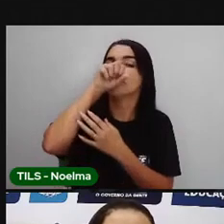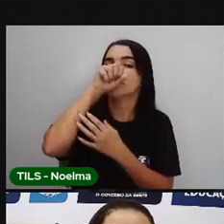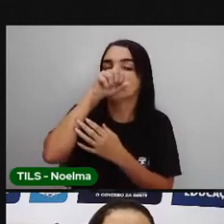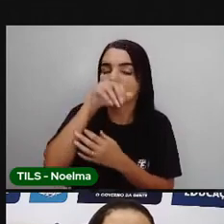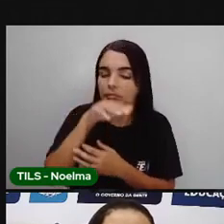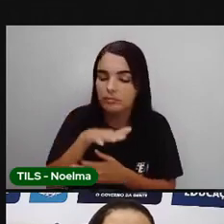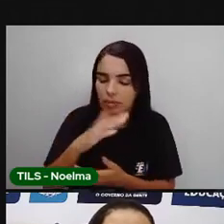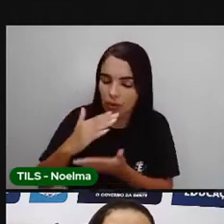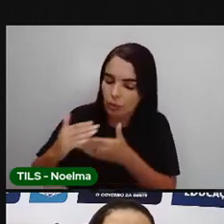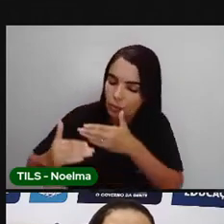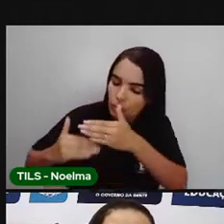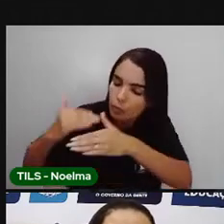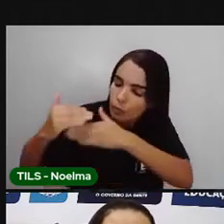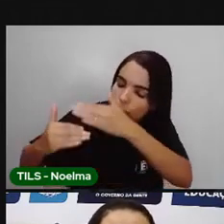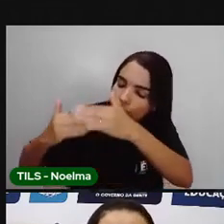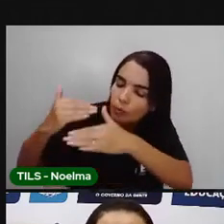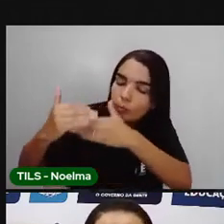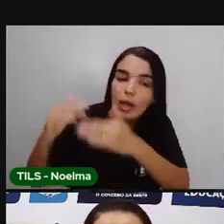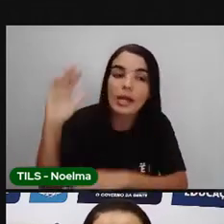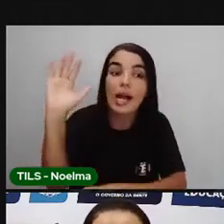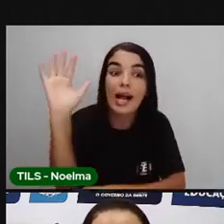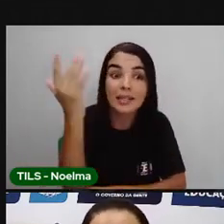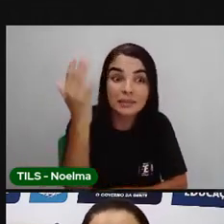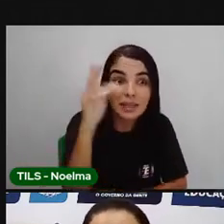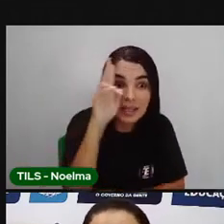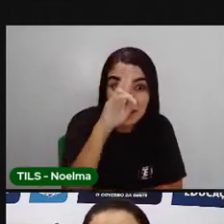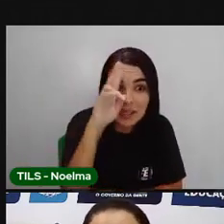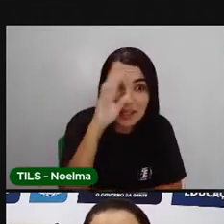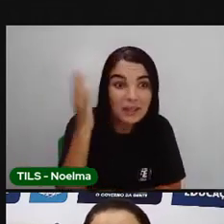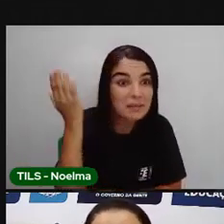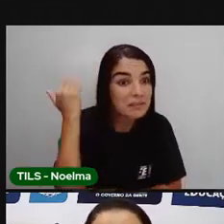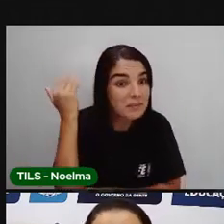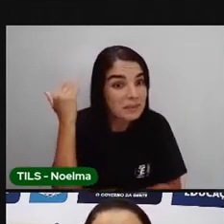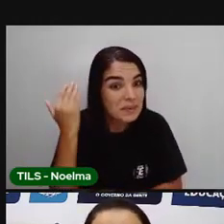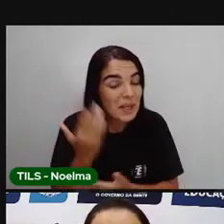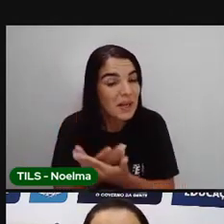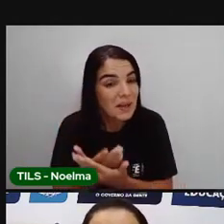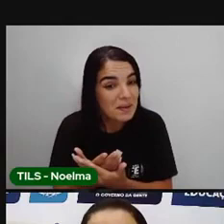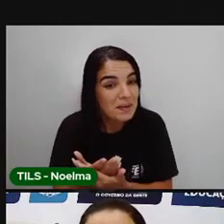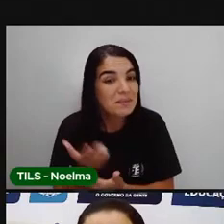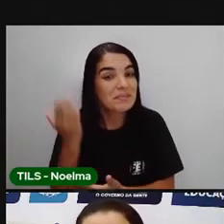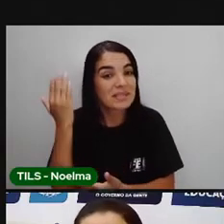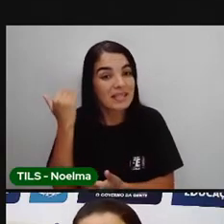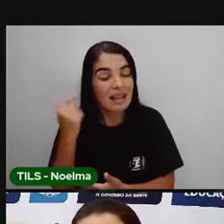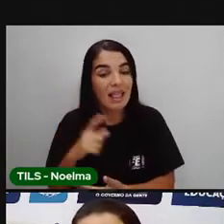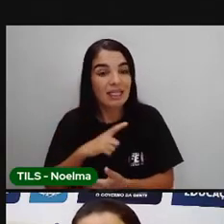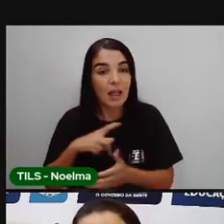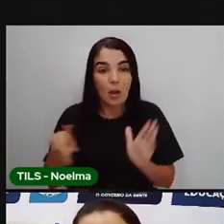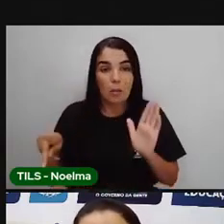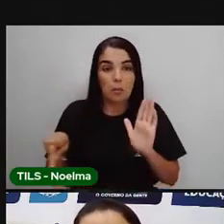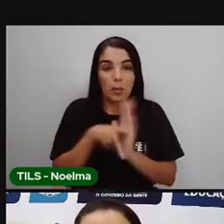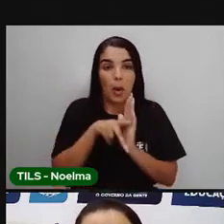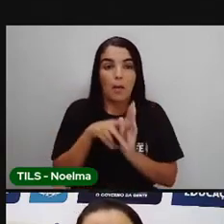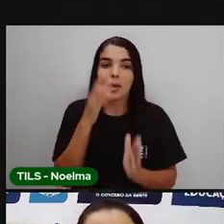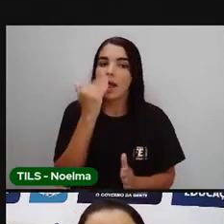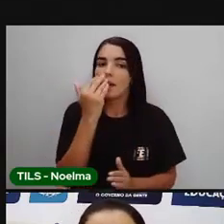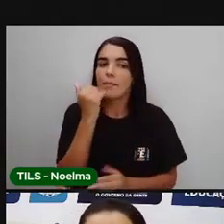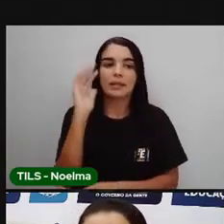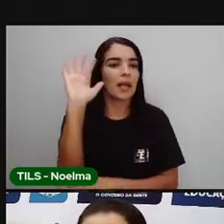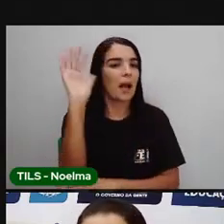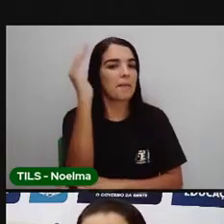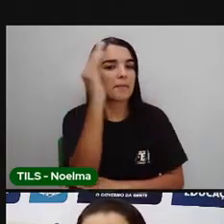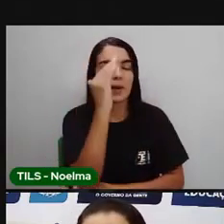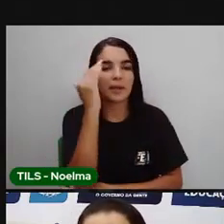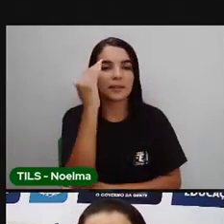processo em que as plantas, elas produzem seu próprio alimento, ela retira o